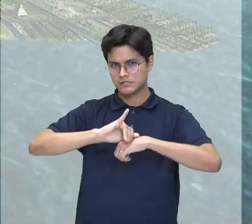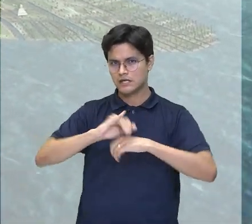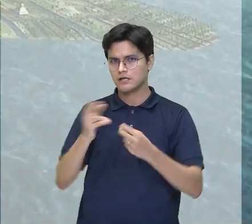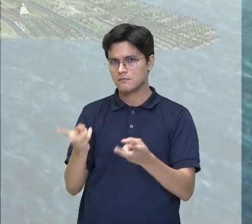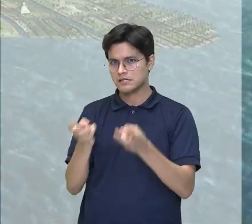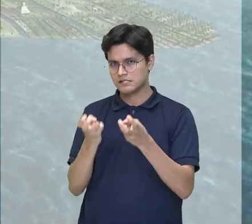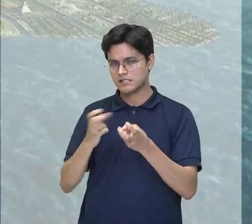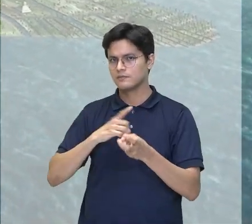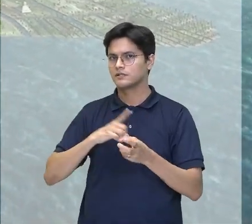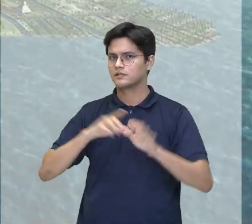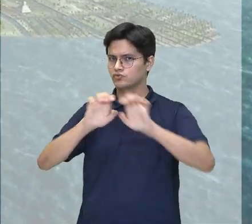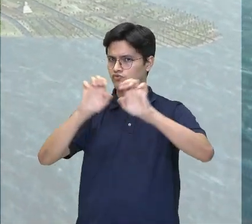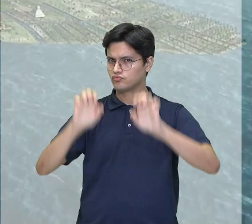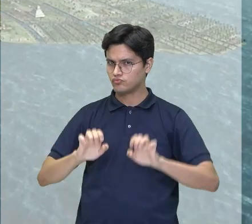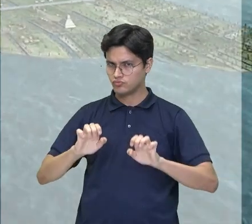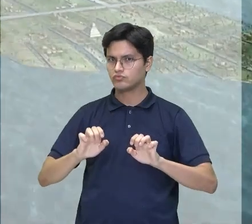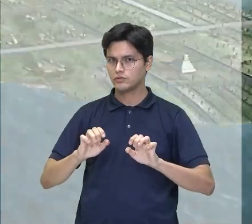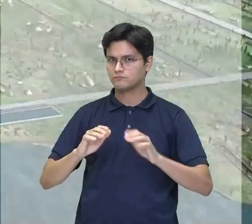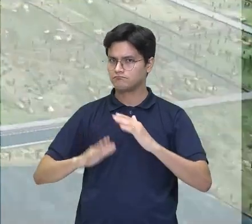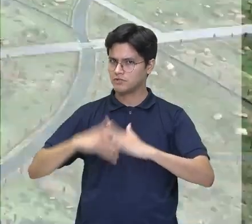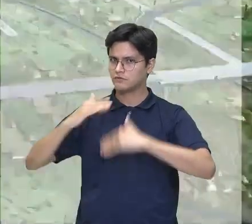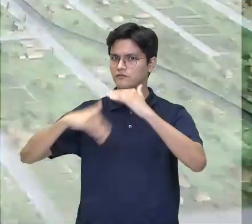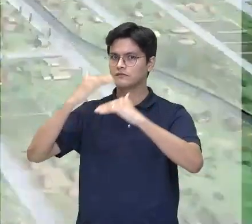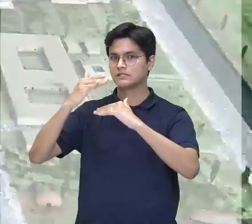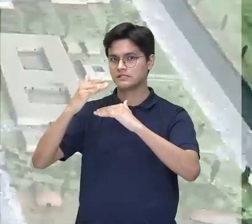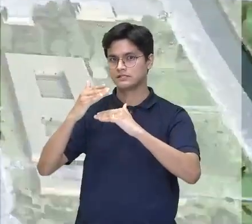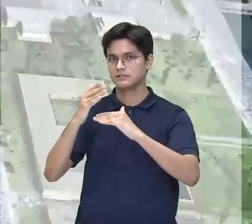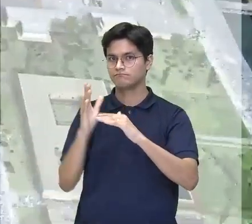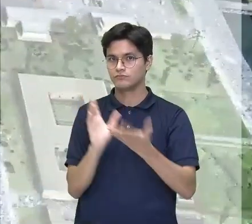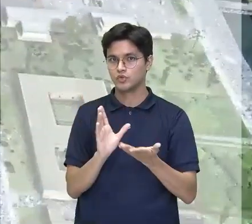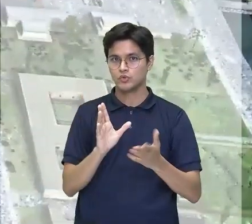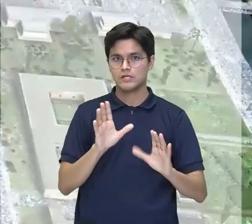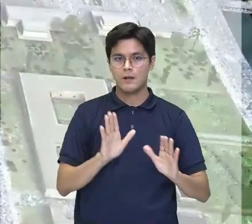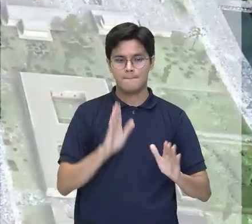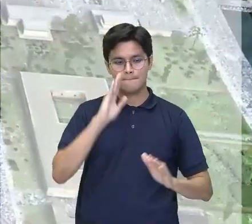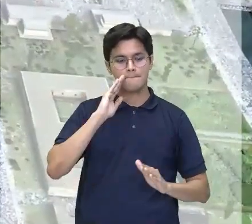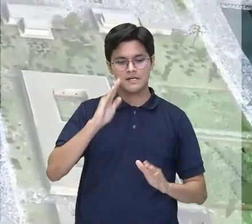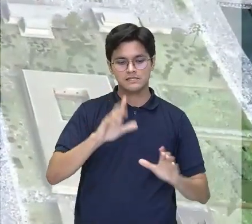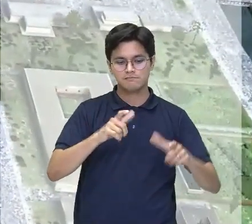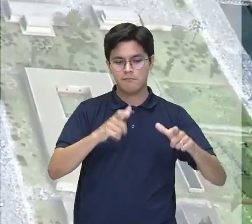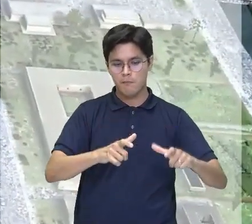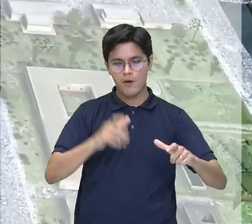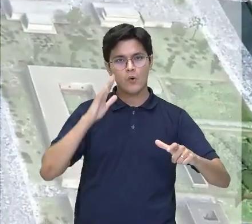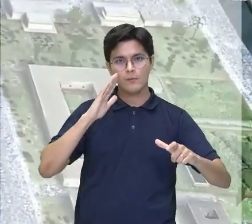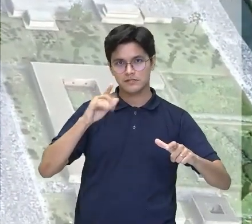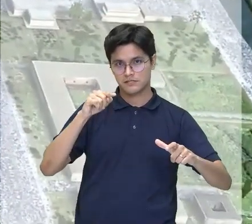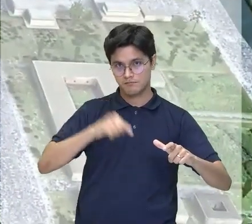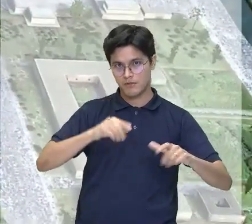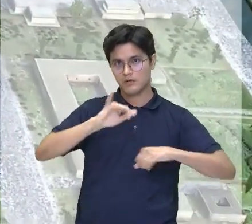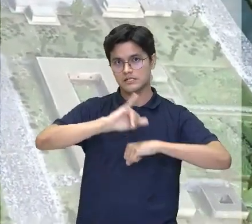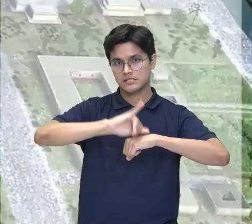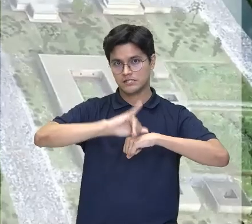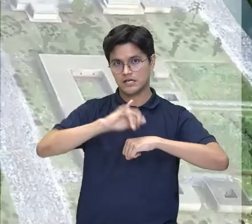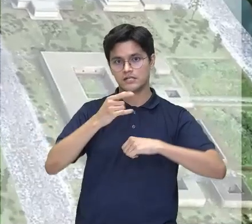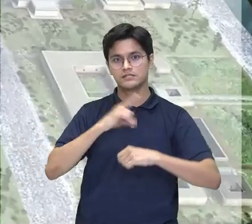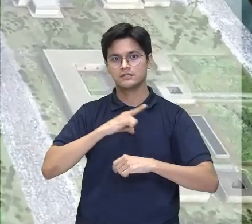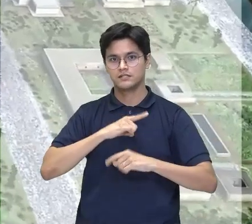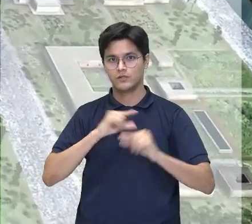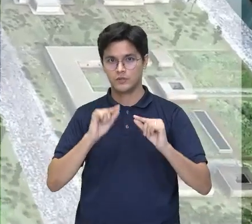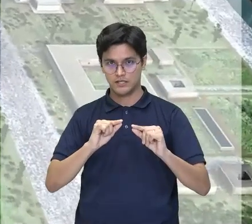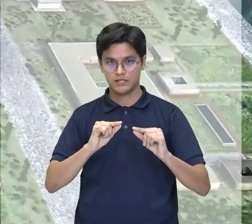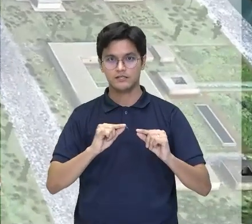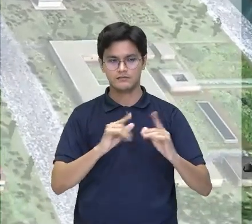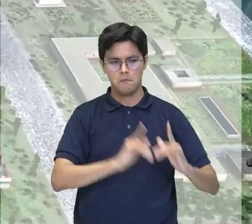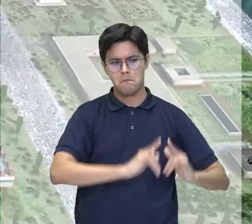boa estrutura. O centro da cidade, né, vocês vão observar agora, nós temos aí grandíssimas, belíssimas